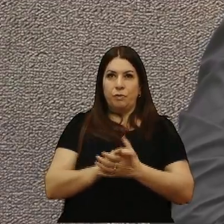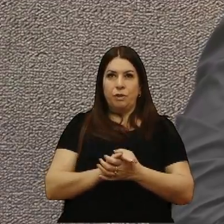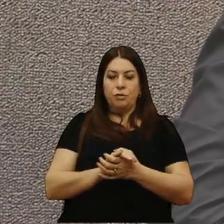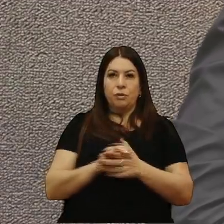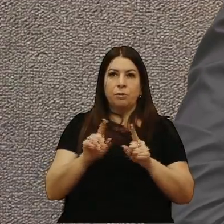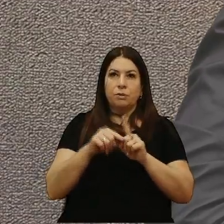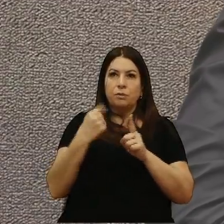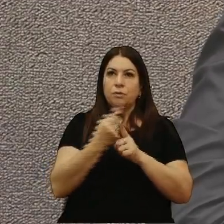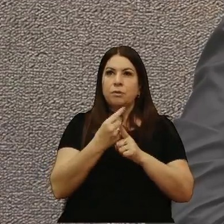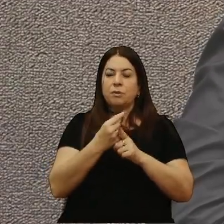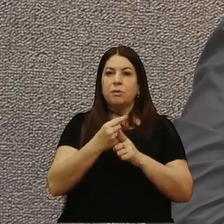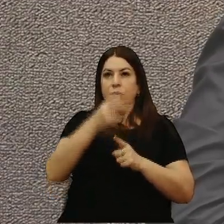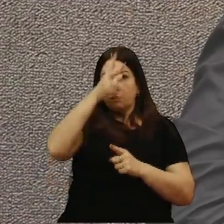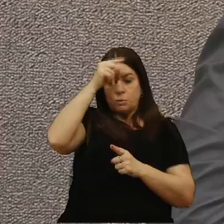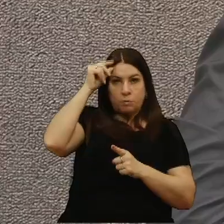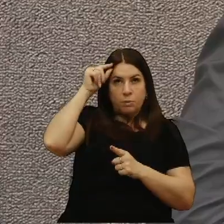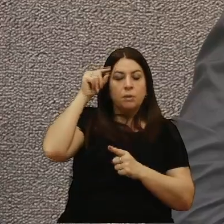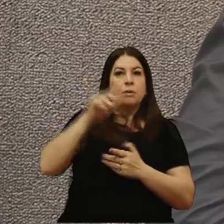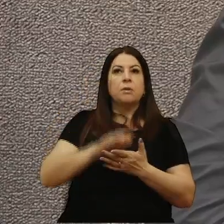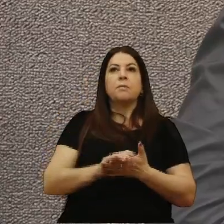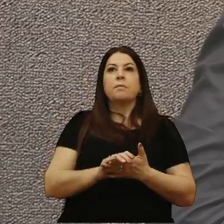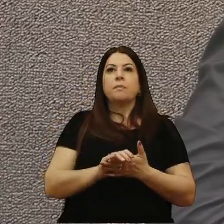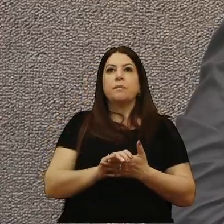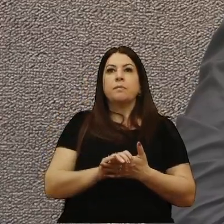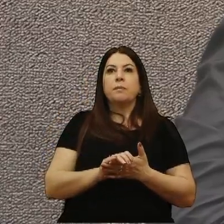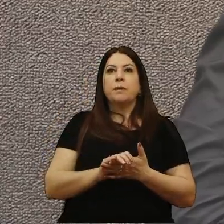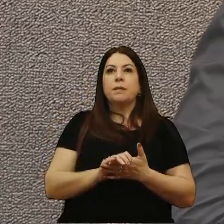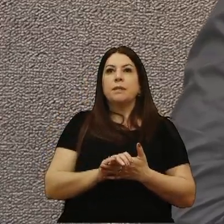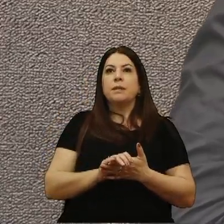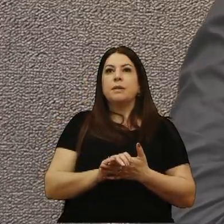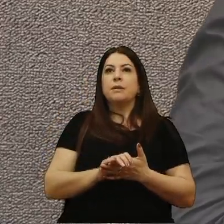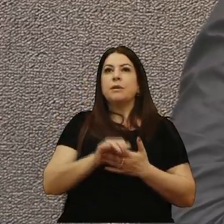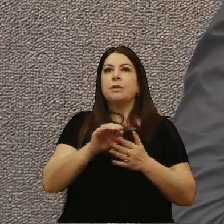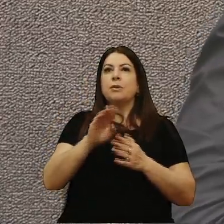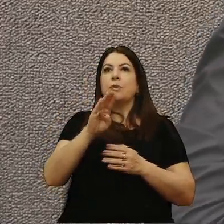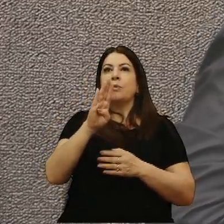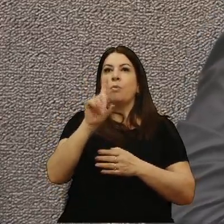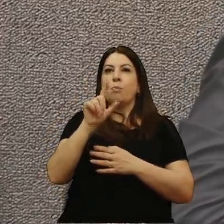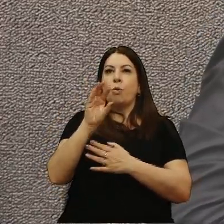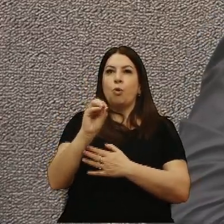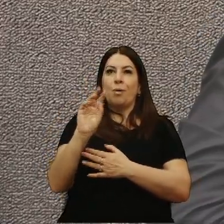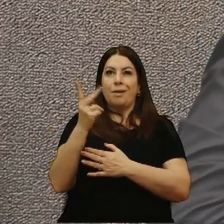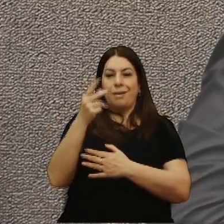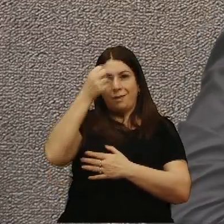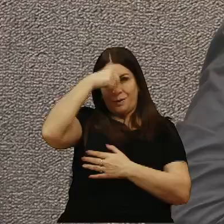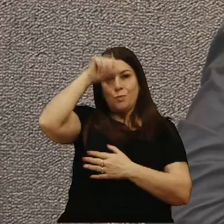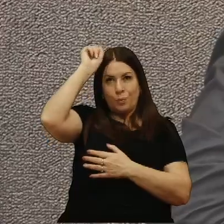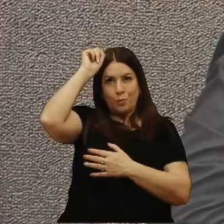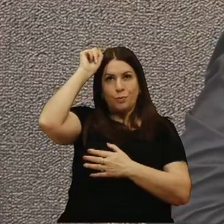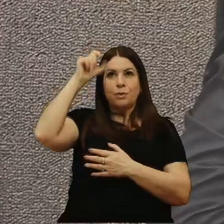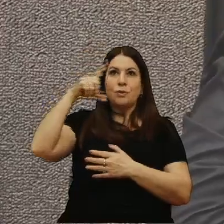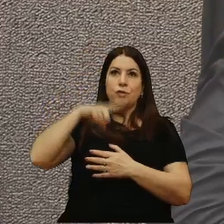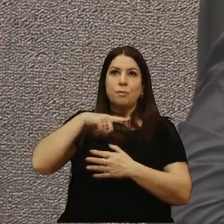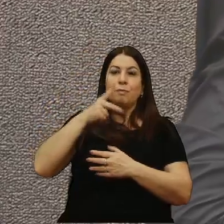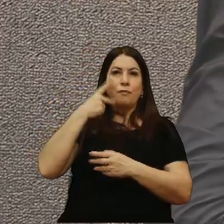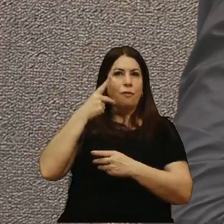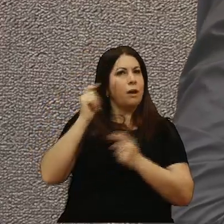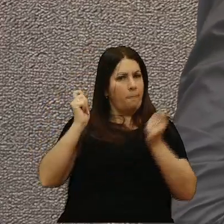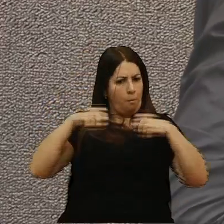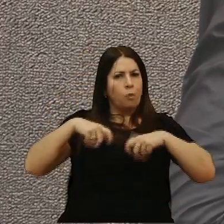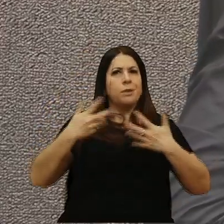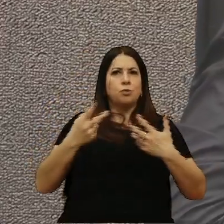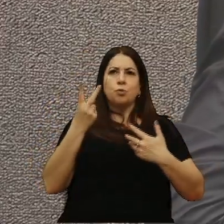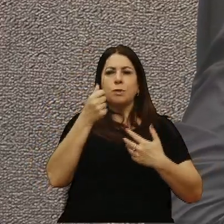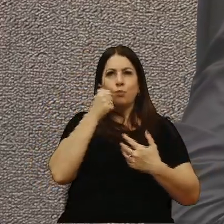pela Rede Municipal de Ensino Querer, lá no Bloco H da UX. E tivemos falas potentes de